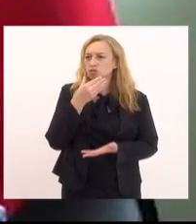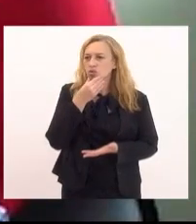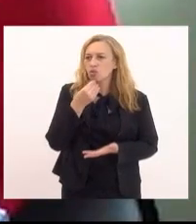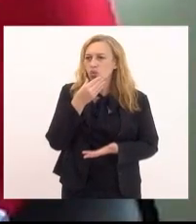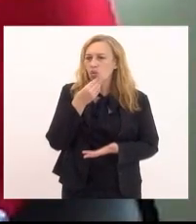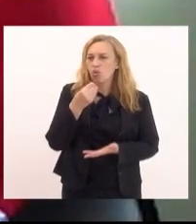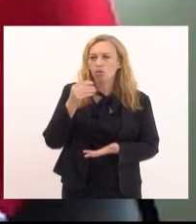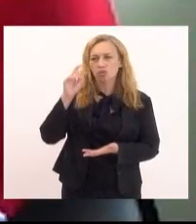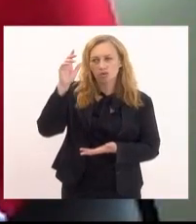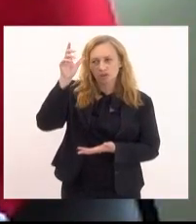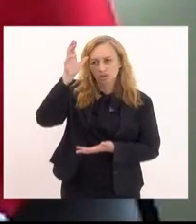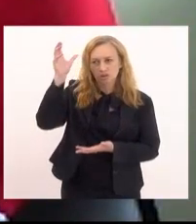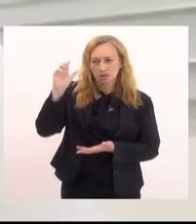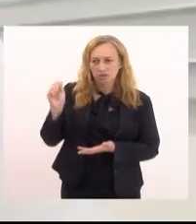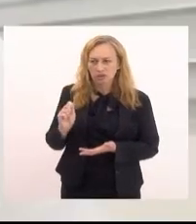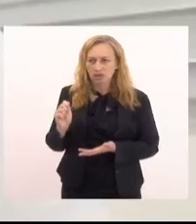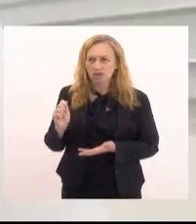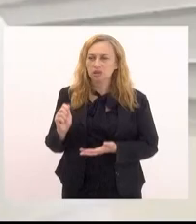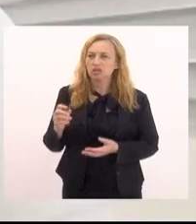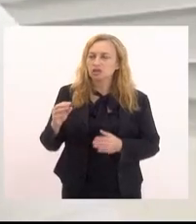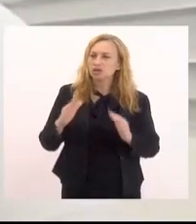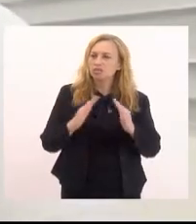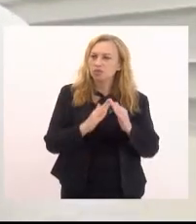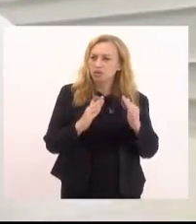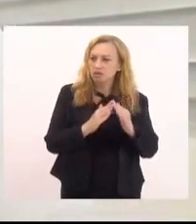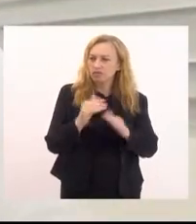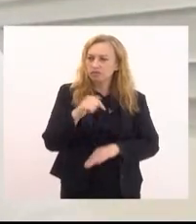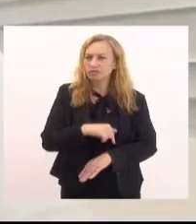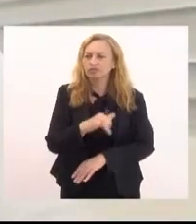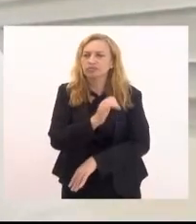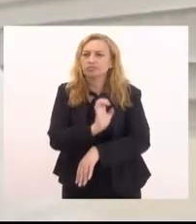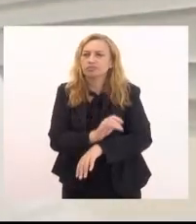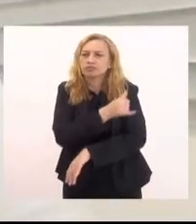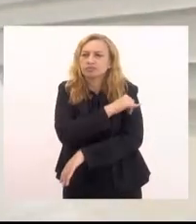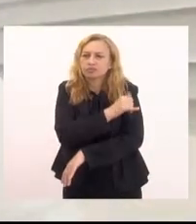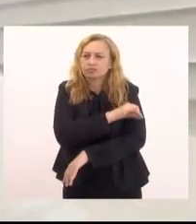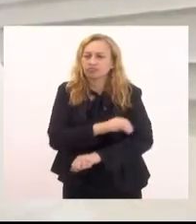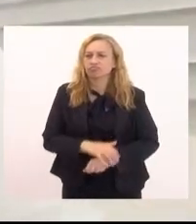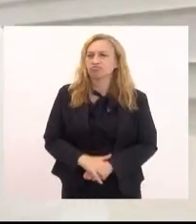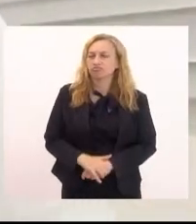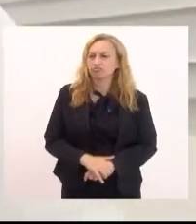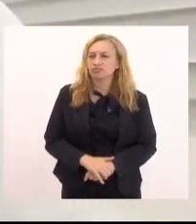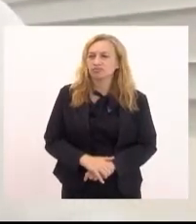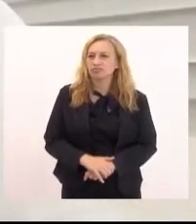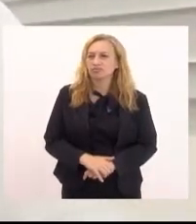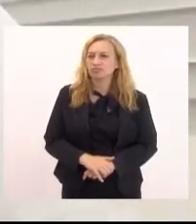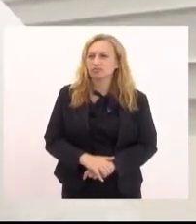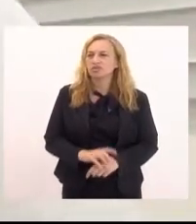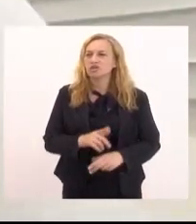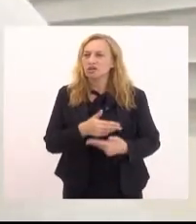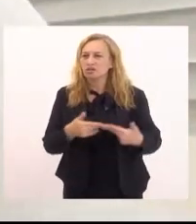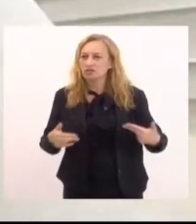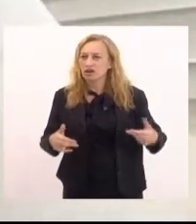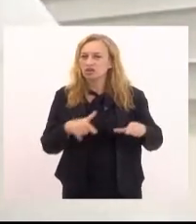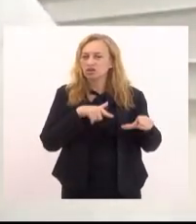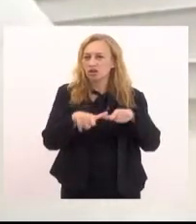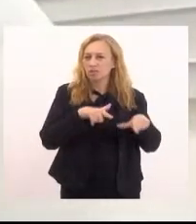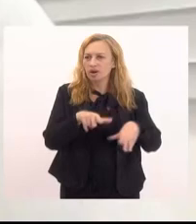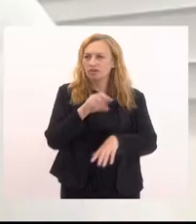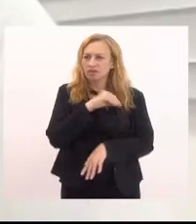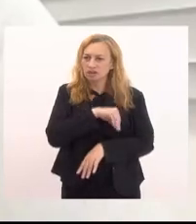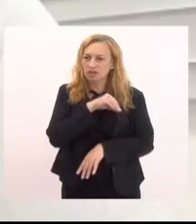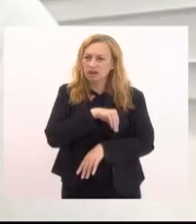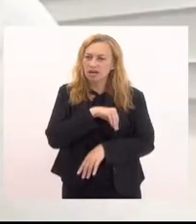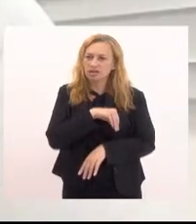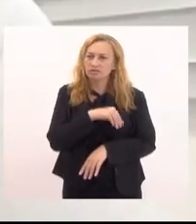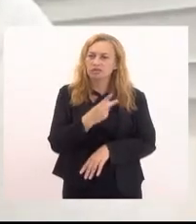congolês de 24 anos que morava aqui no estado do Rio de Janeiro e que, dentre muitos serviços para gerar renda para si e para